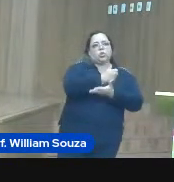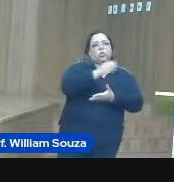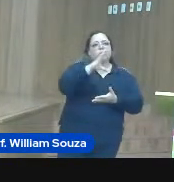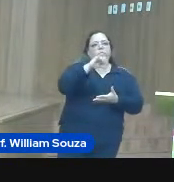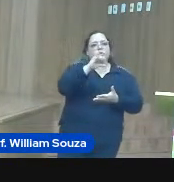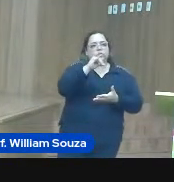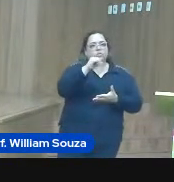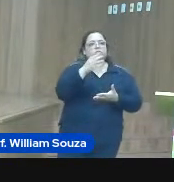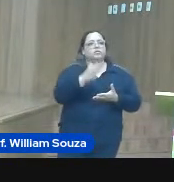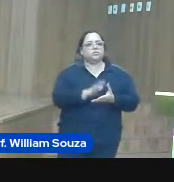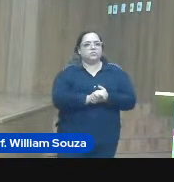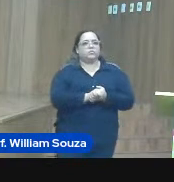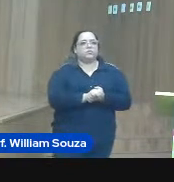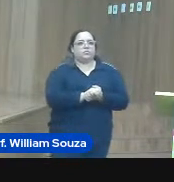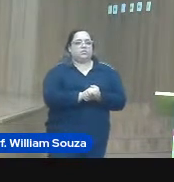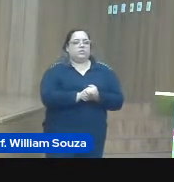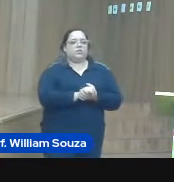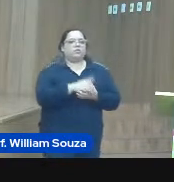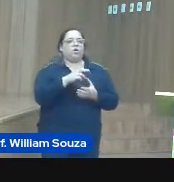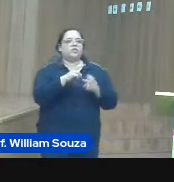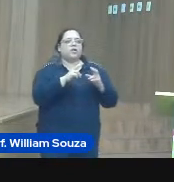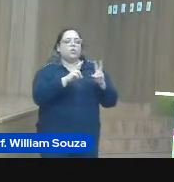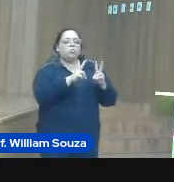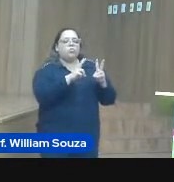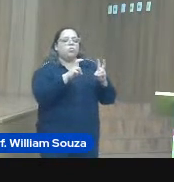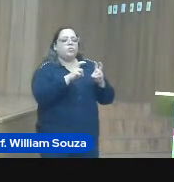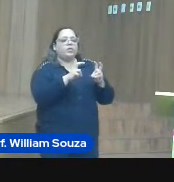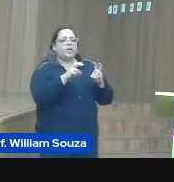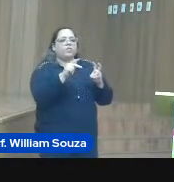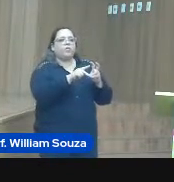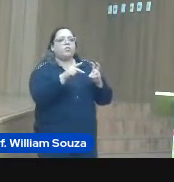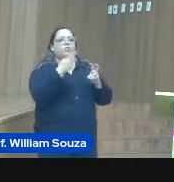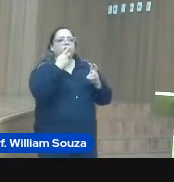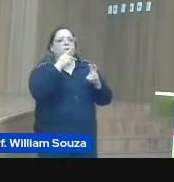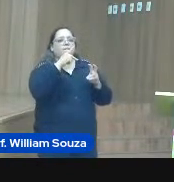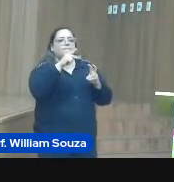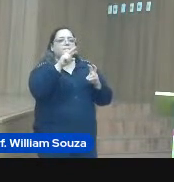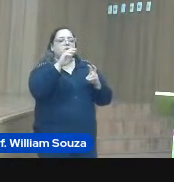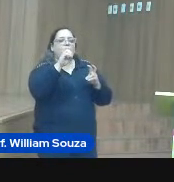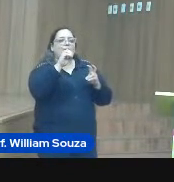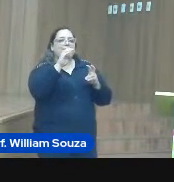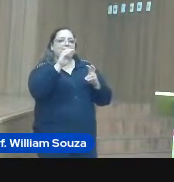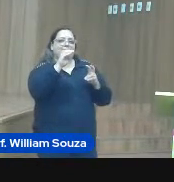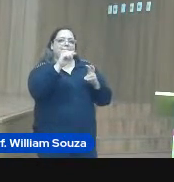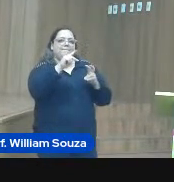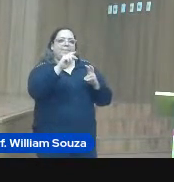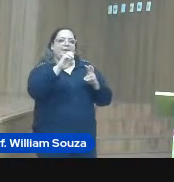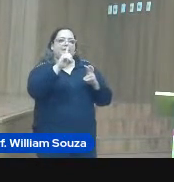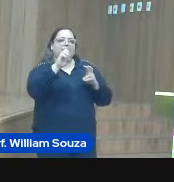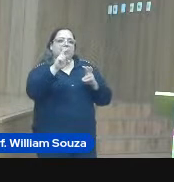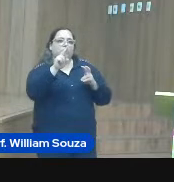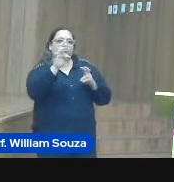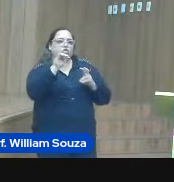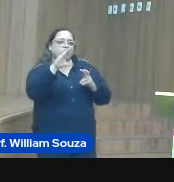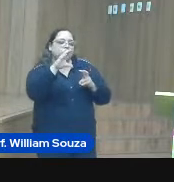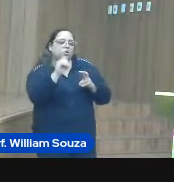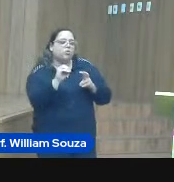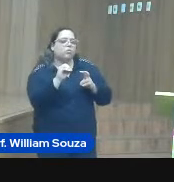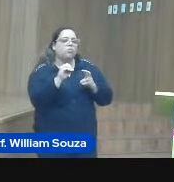do propedêutico, né, daquele do introdutório, de uma visão da matemática